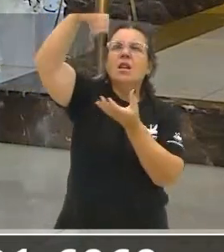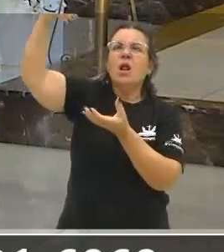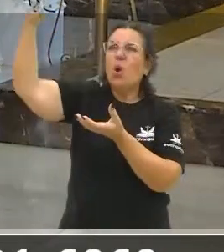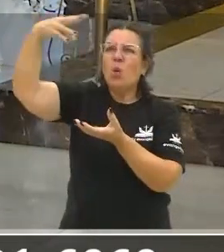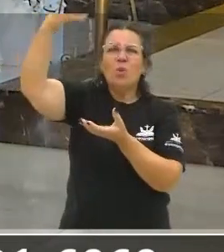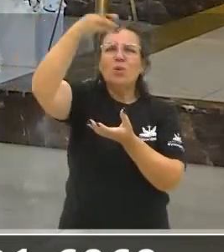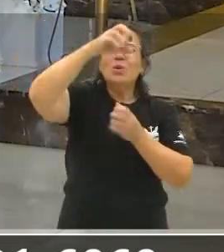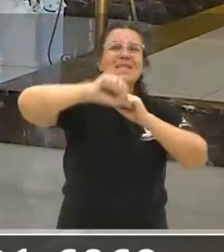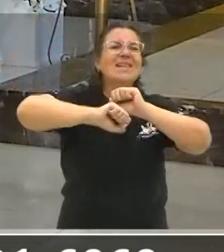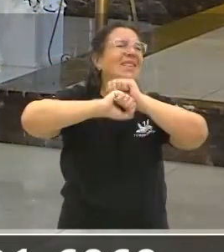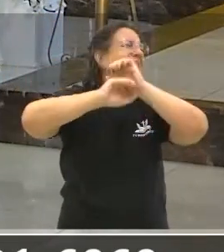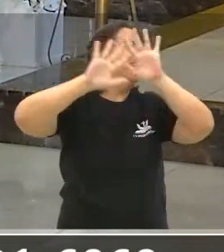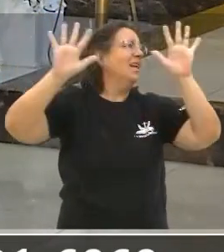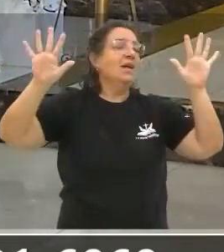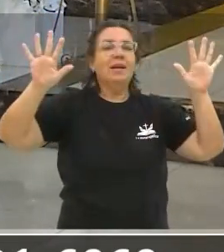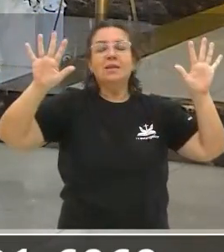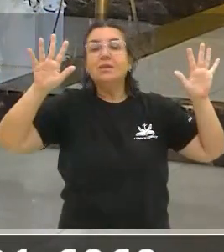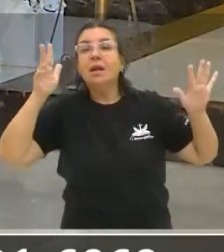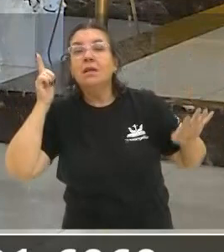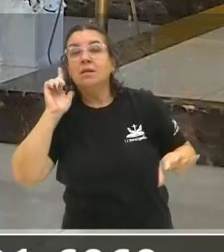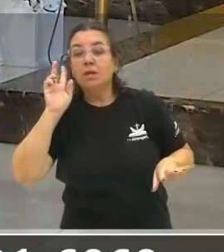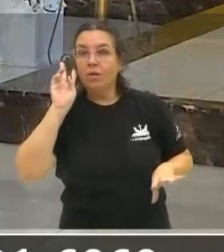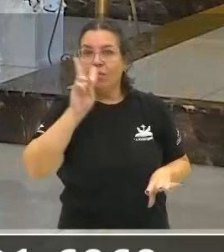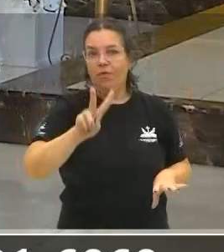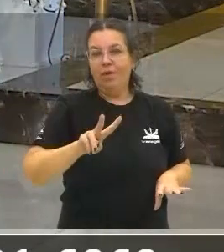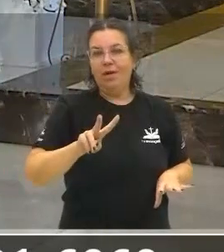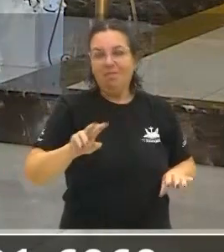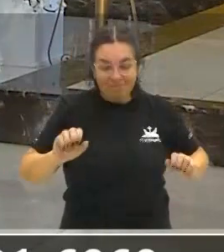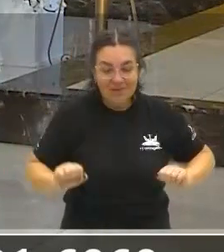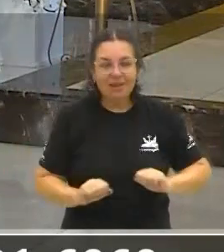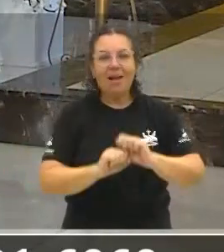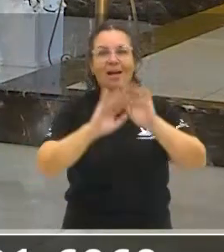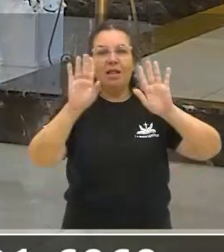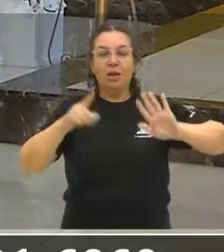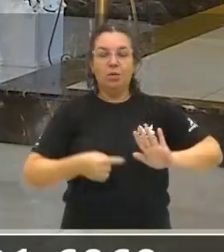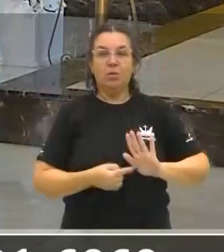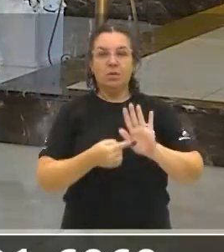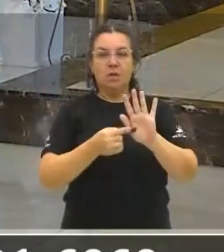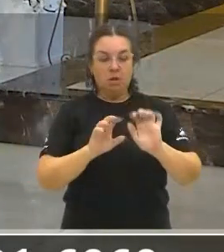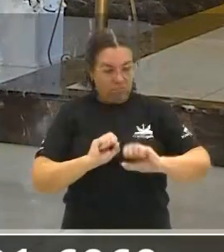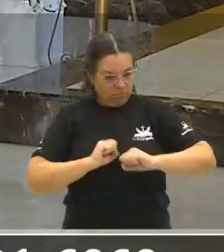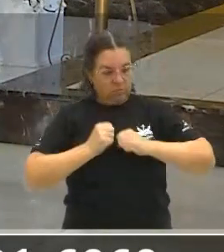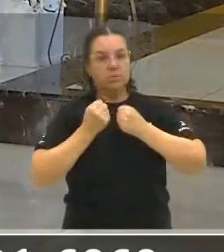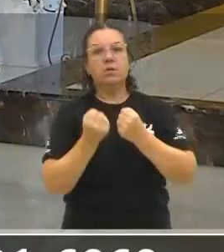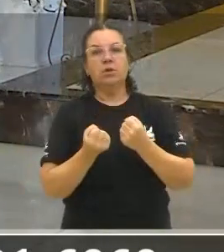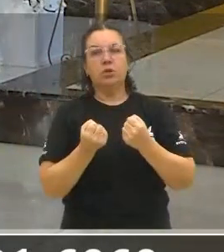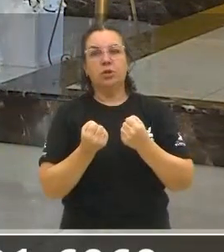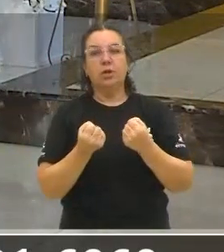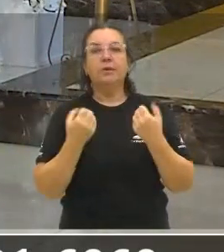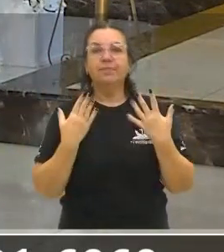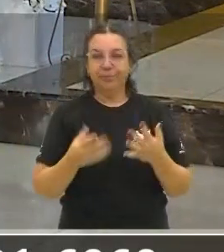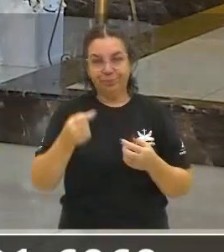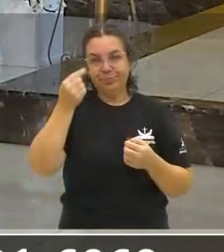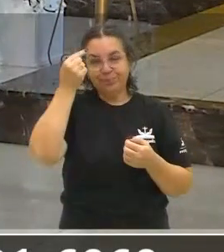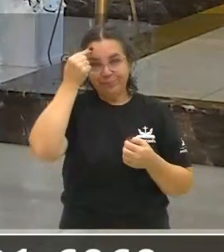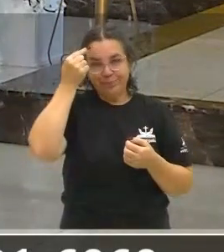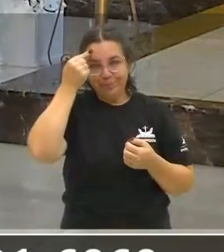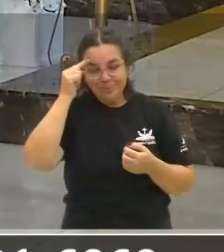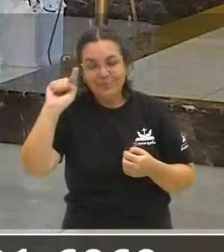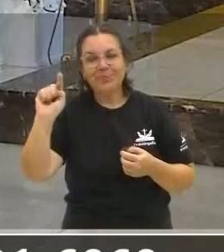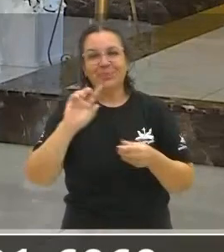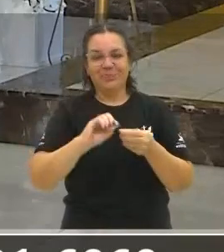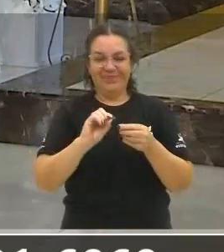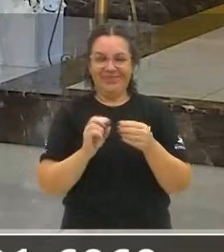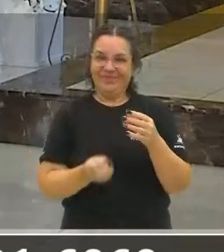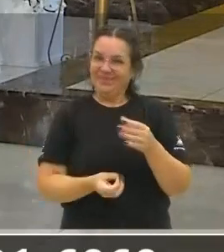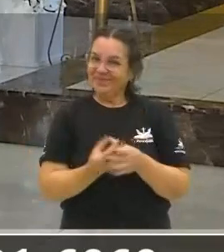tornar claro, colocar isso com clareza, com ousadia, com criatividade.